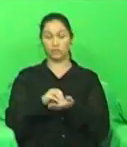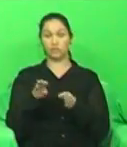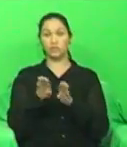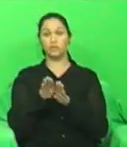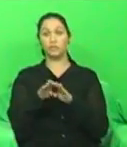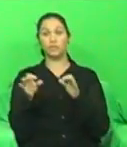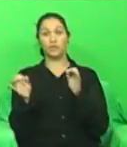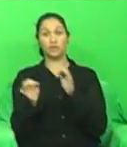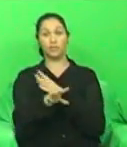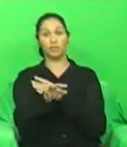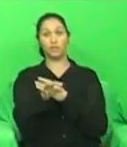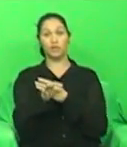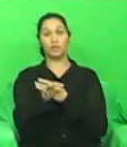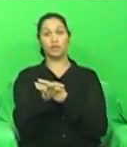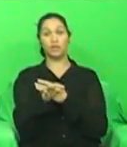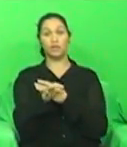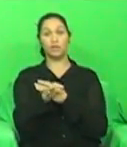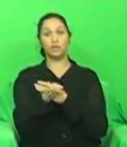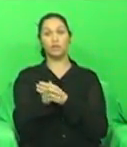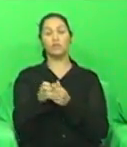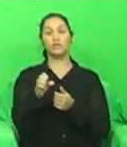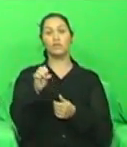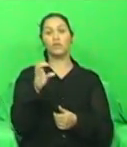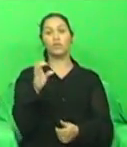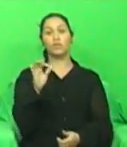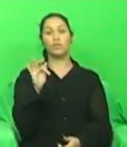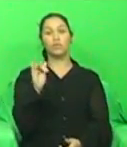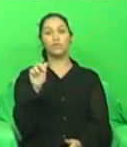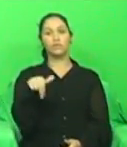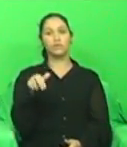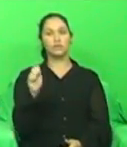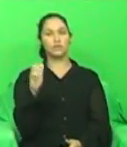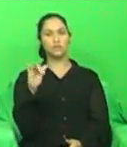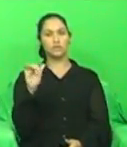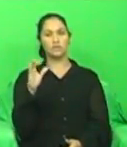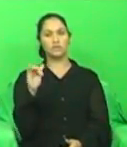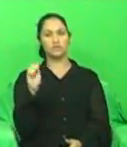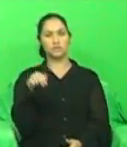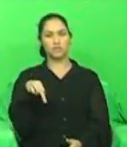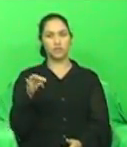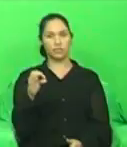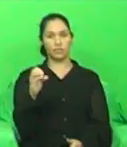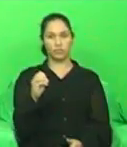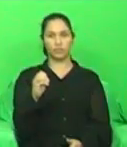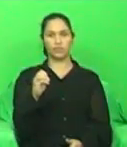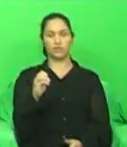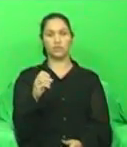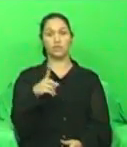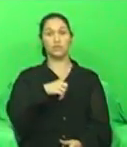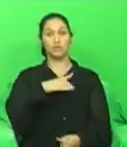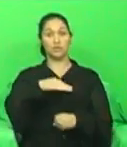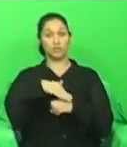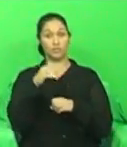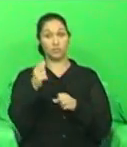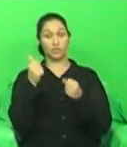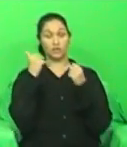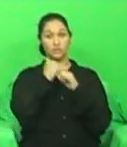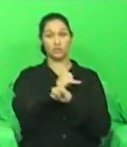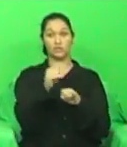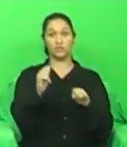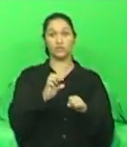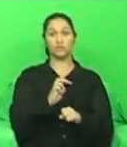no prazo de dez anos maiores informações no www câmara criciúma